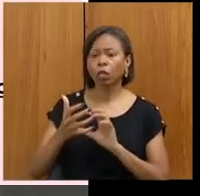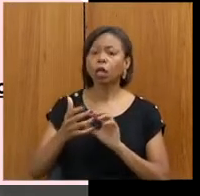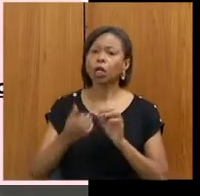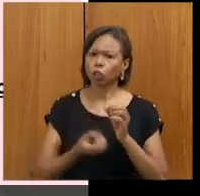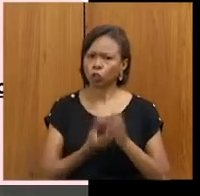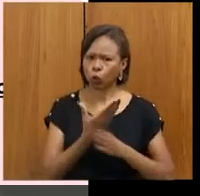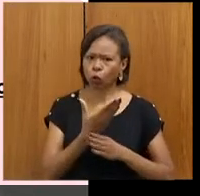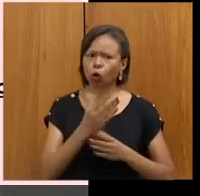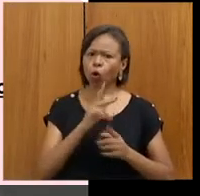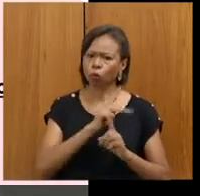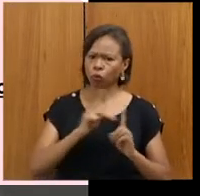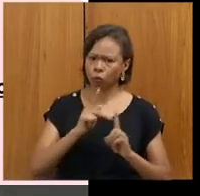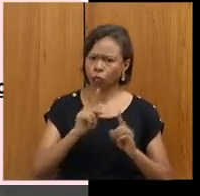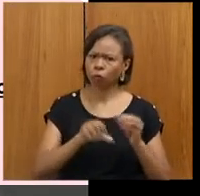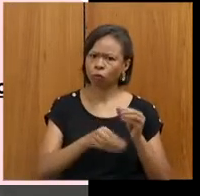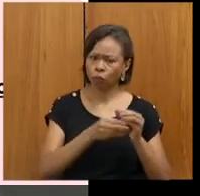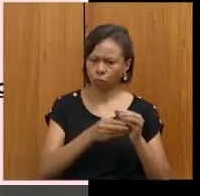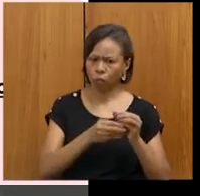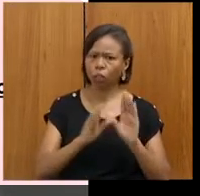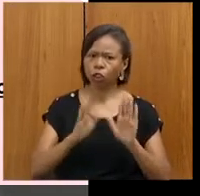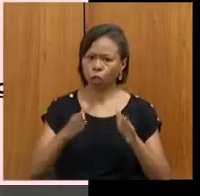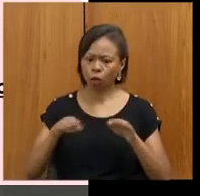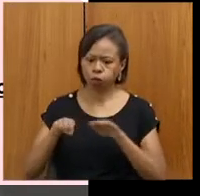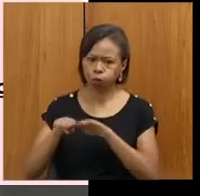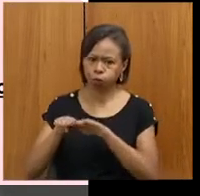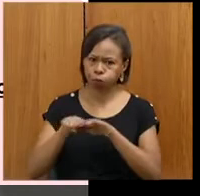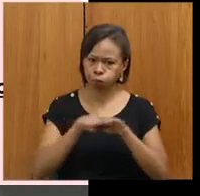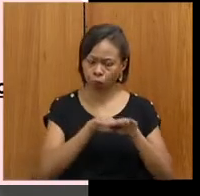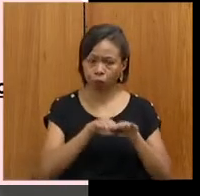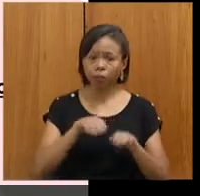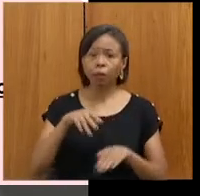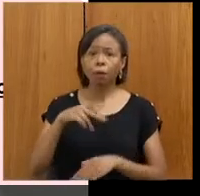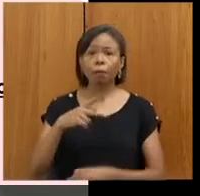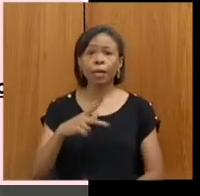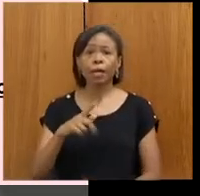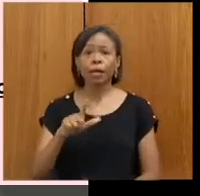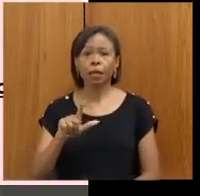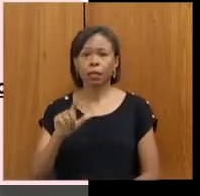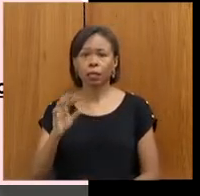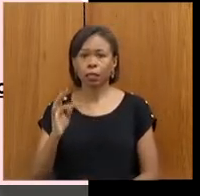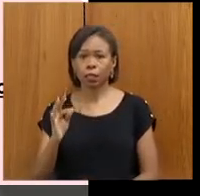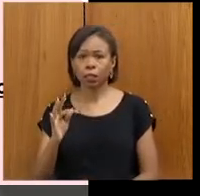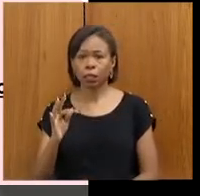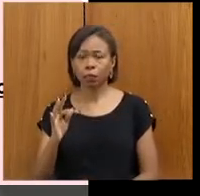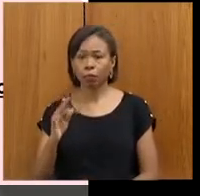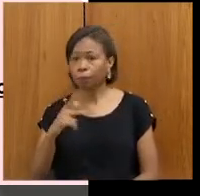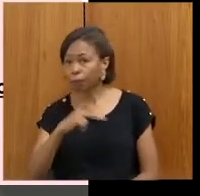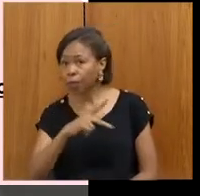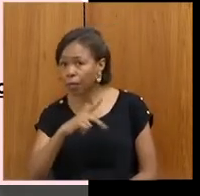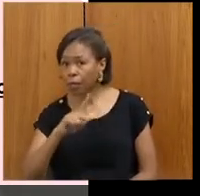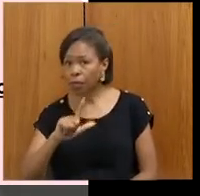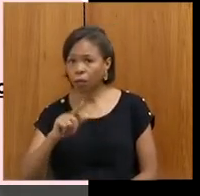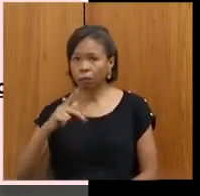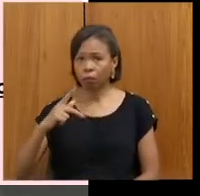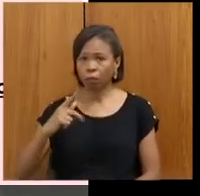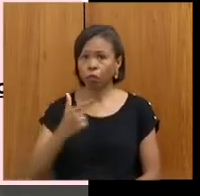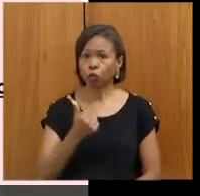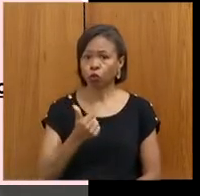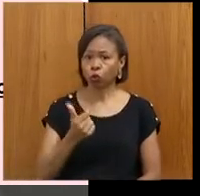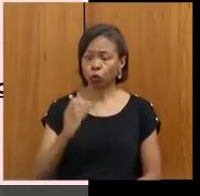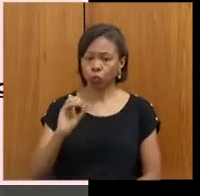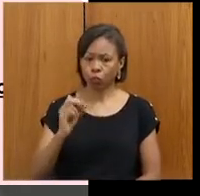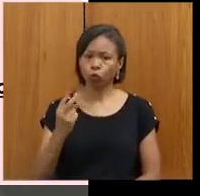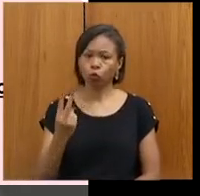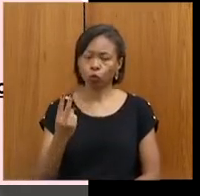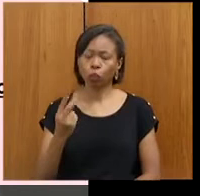já unificou sua conta temos então o PLP 1202 é a que bom a sua adesão